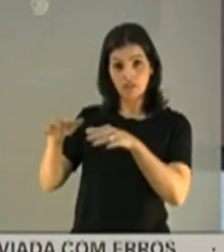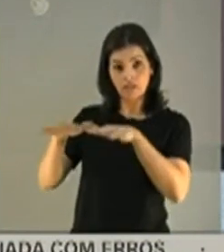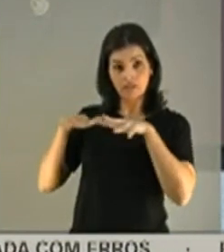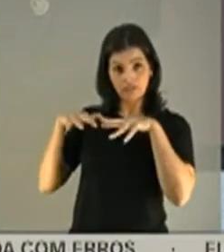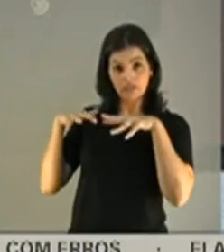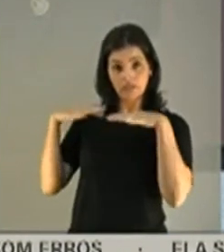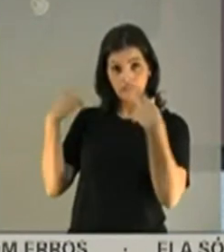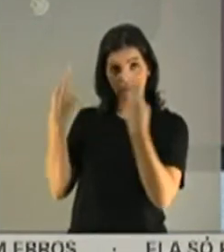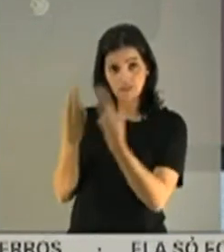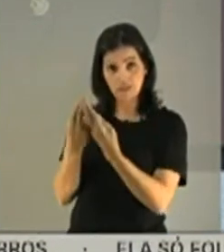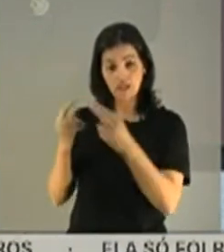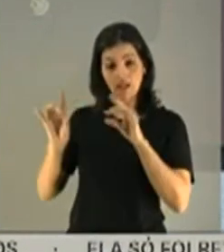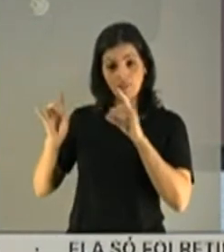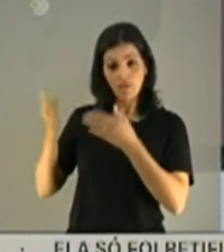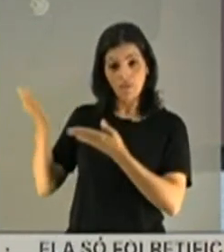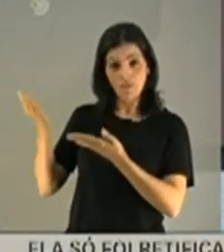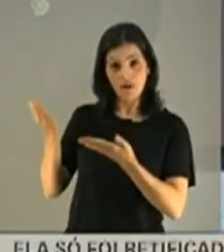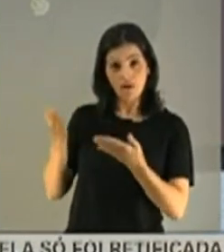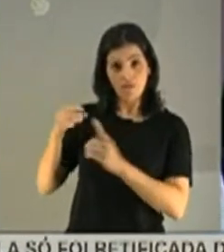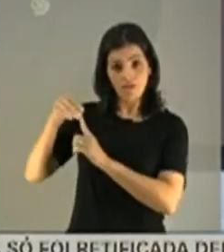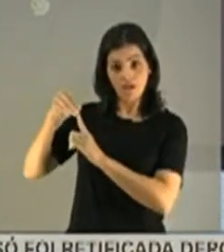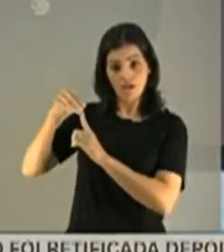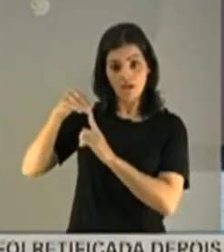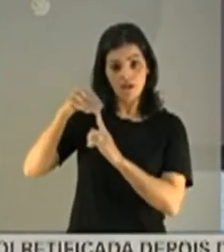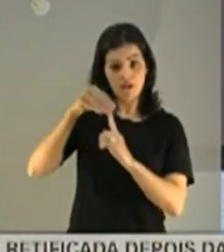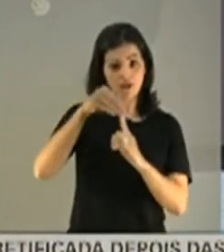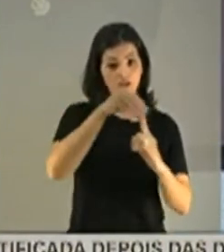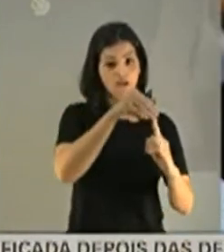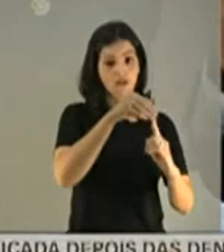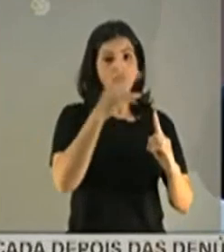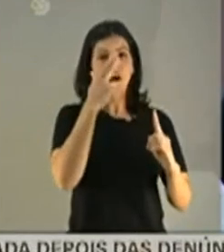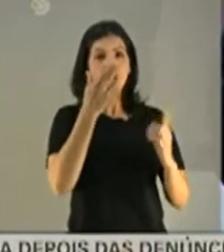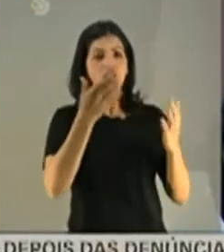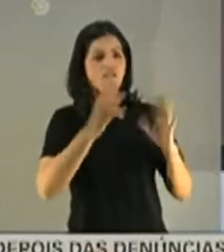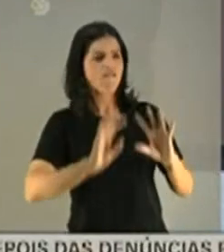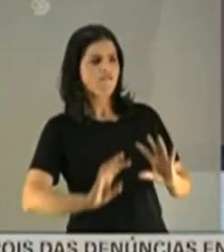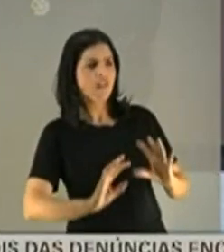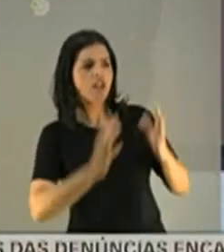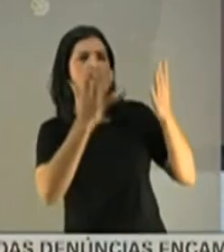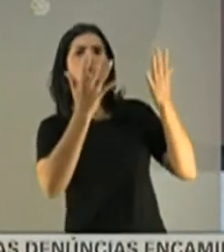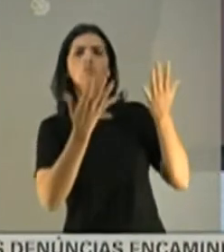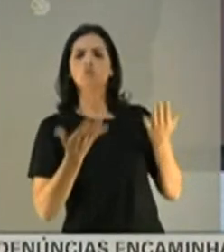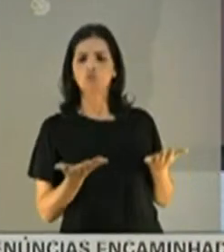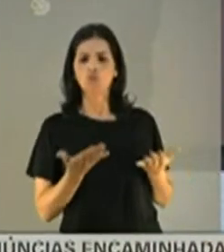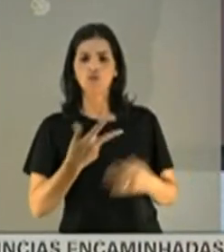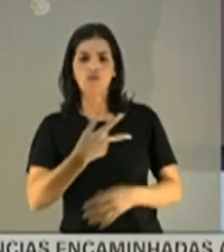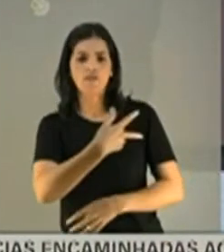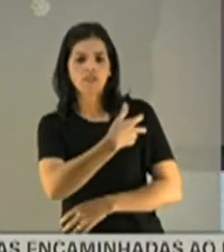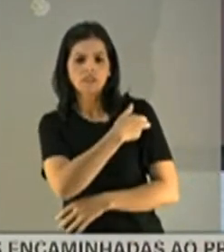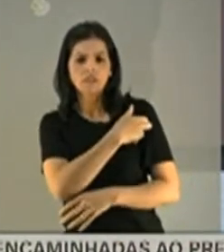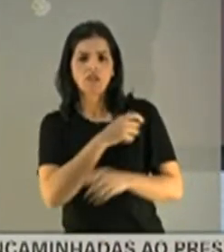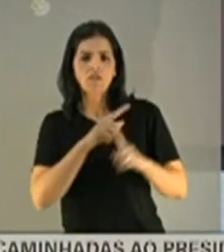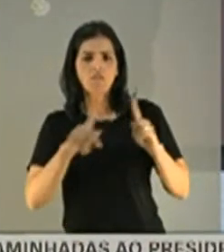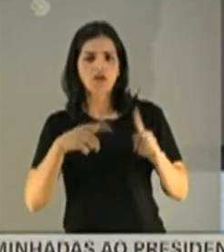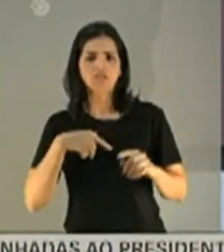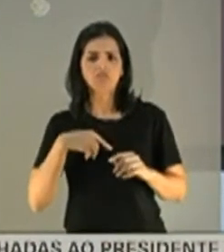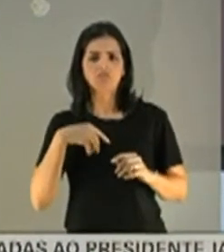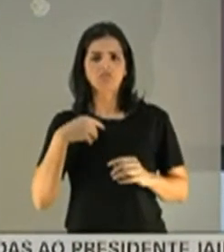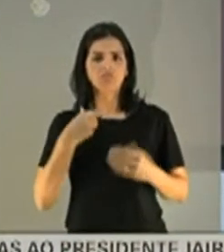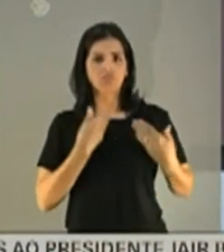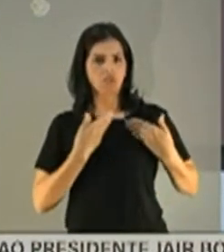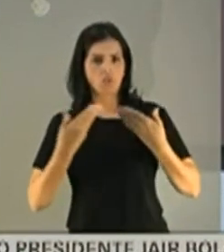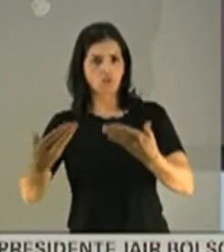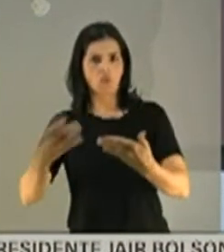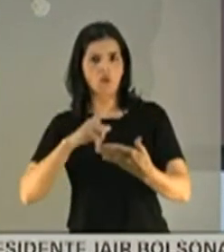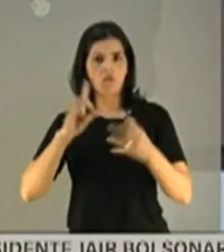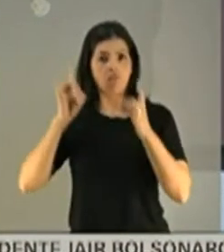para me levar lá para como se fosse um evento, né, da vacina, mas ninguém veio me buscar, me